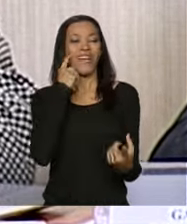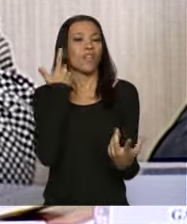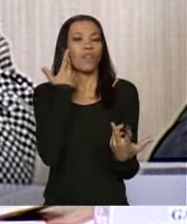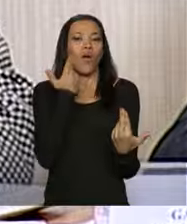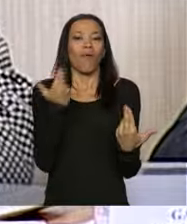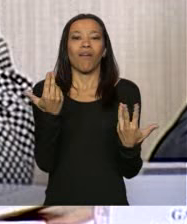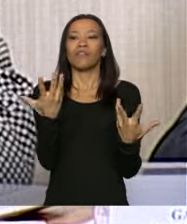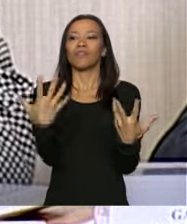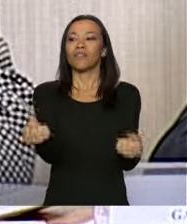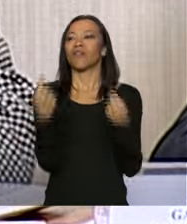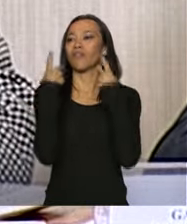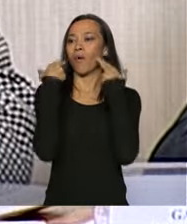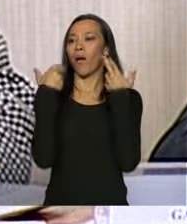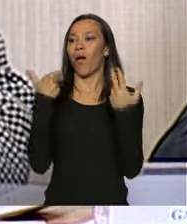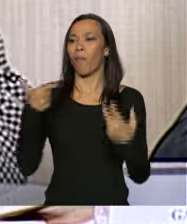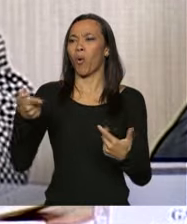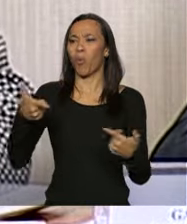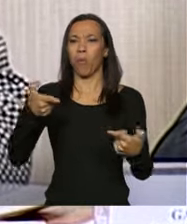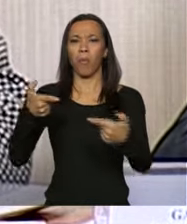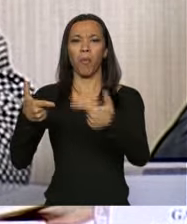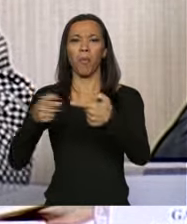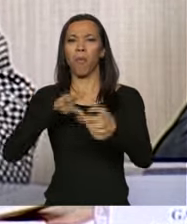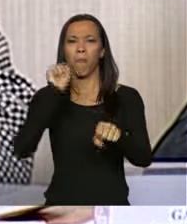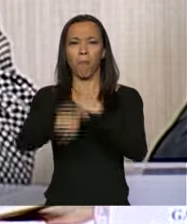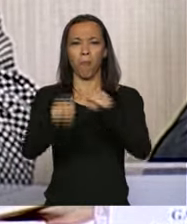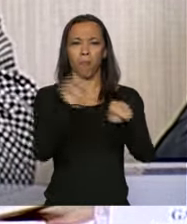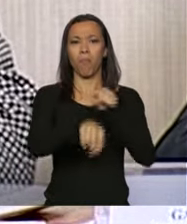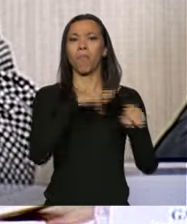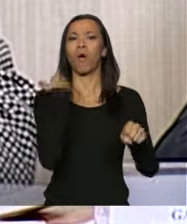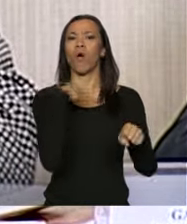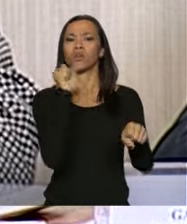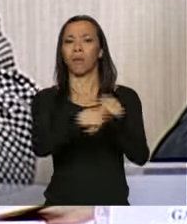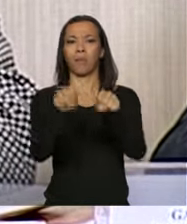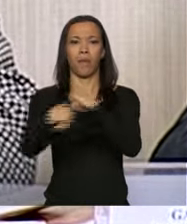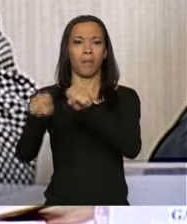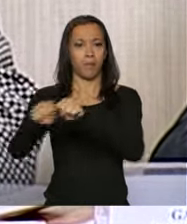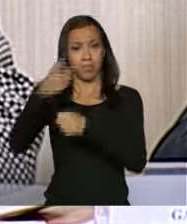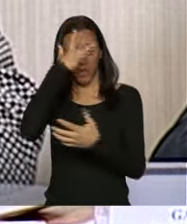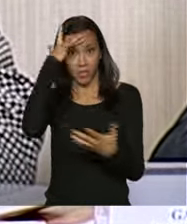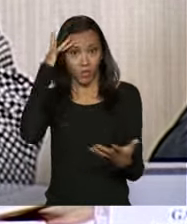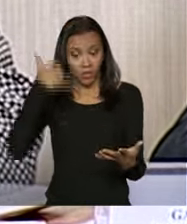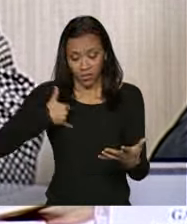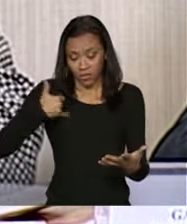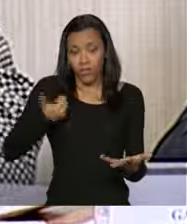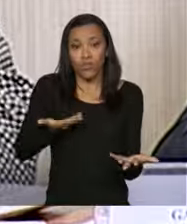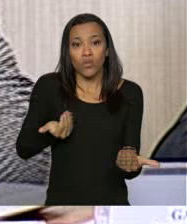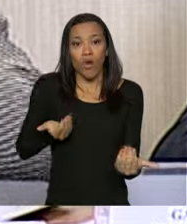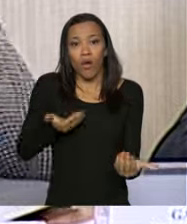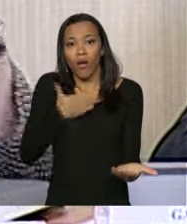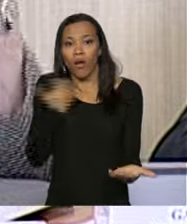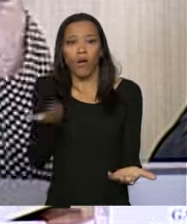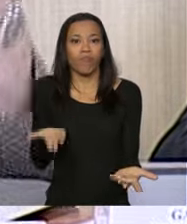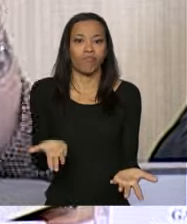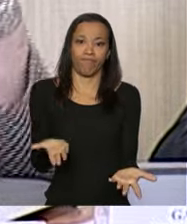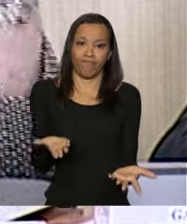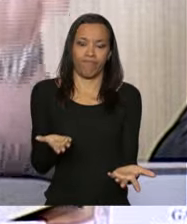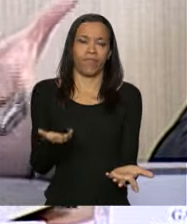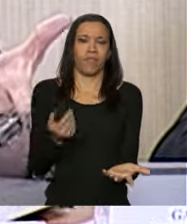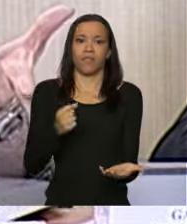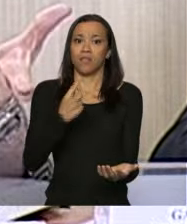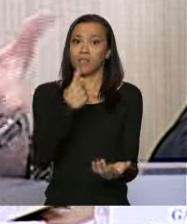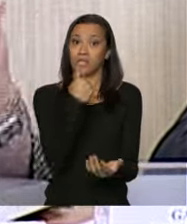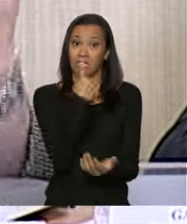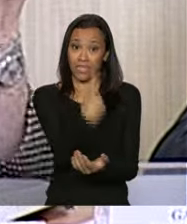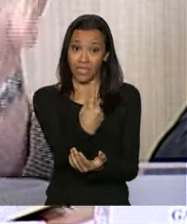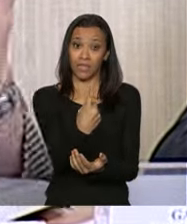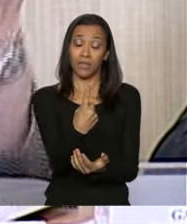tantas mortes, sobretudo as precoces, quando falamos de mais de 100 ou ou de